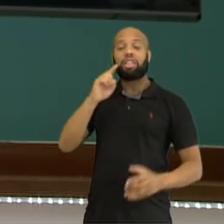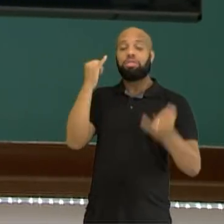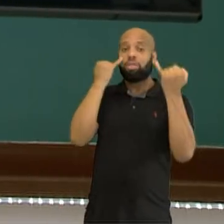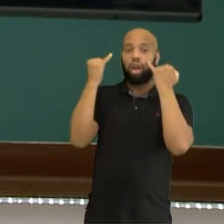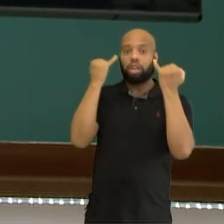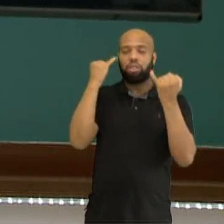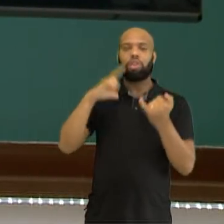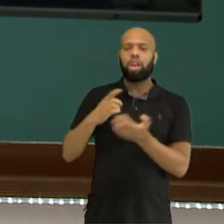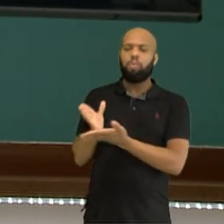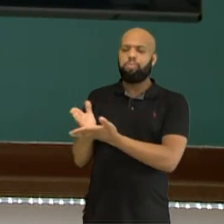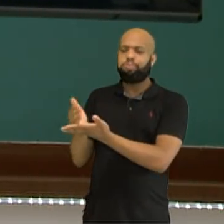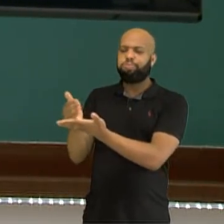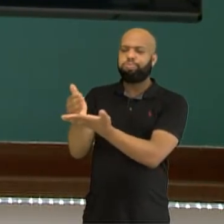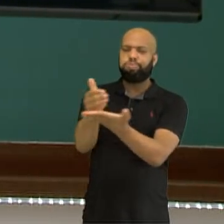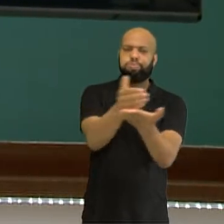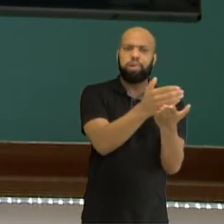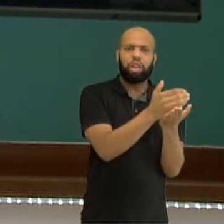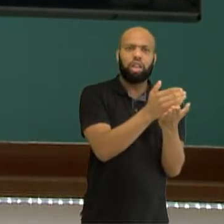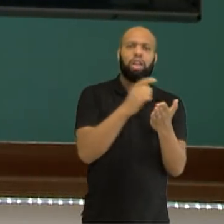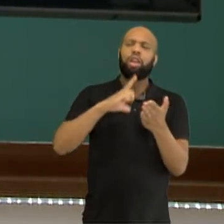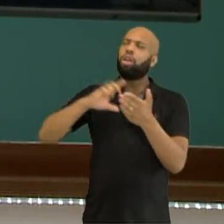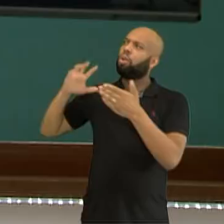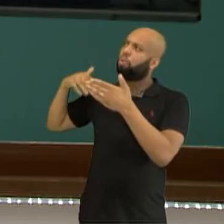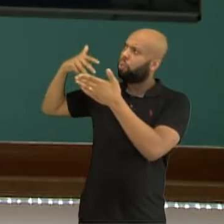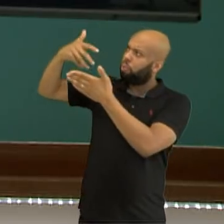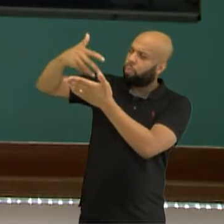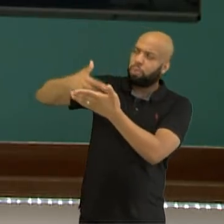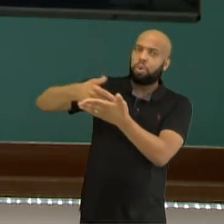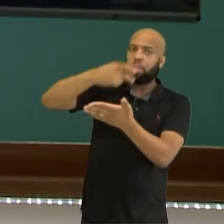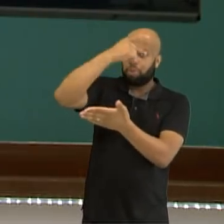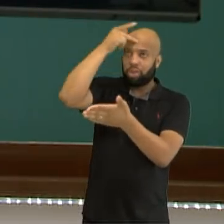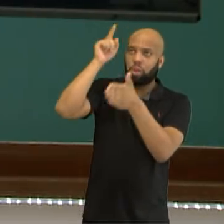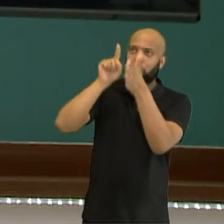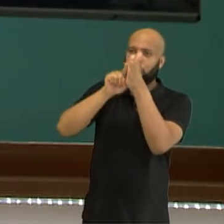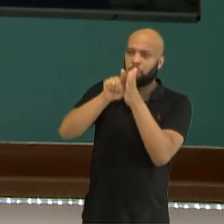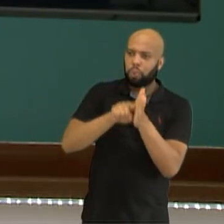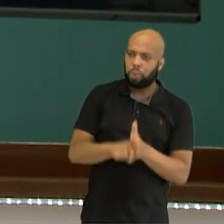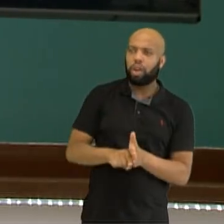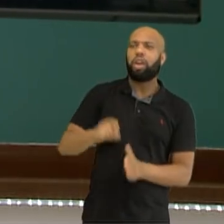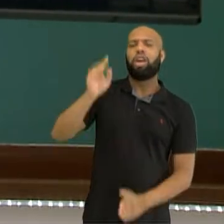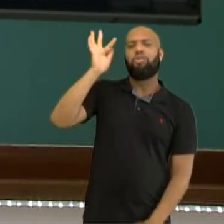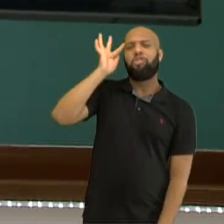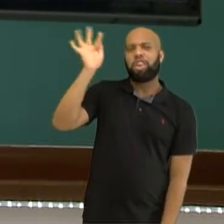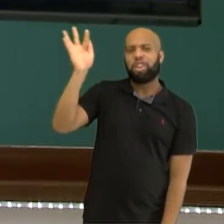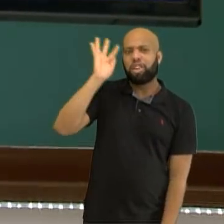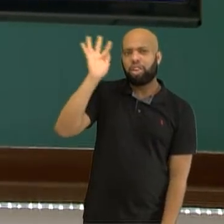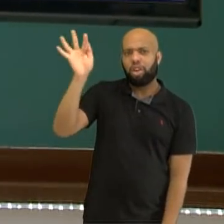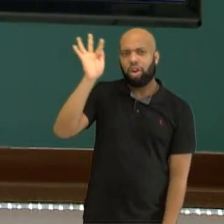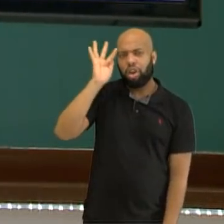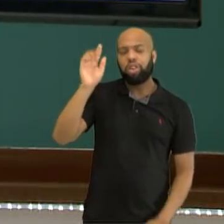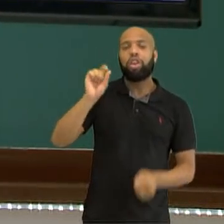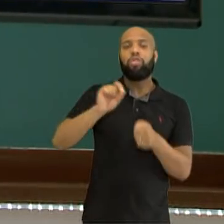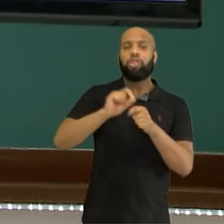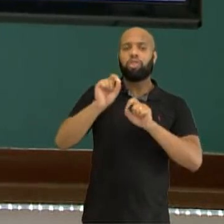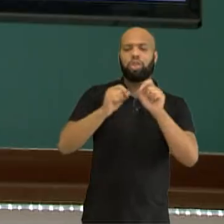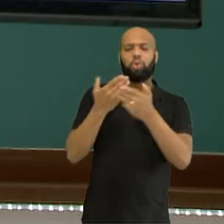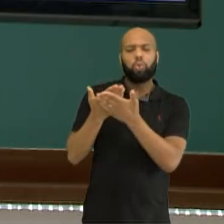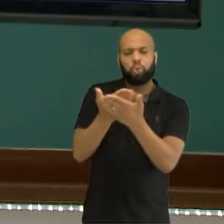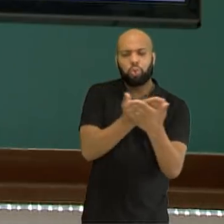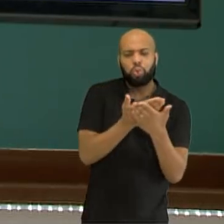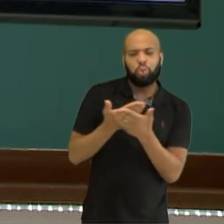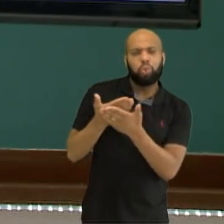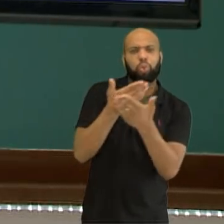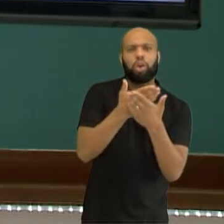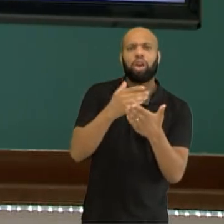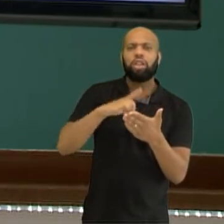ao longo da história. Pesquisadores, filósofos, fizeram estudos ao